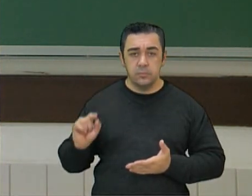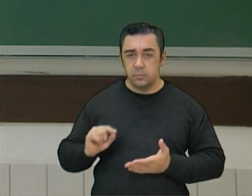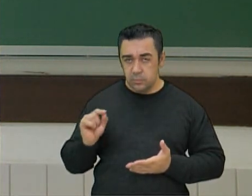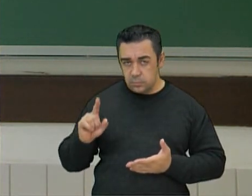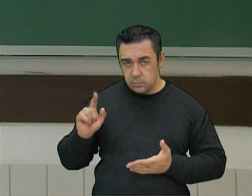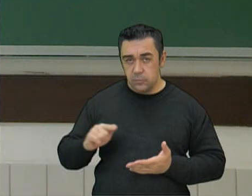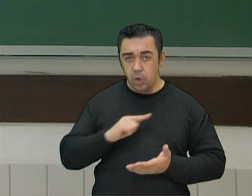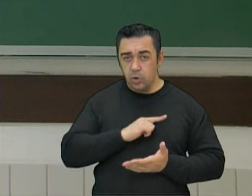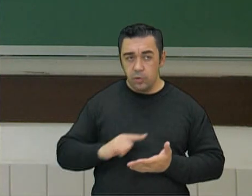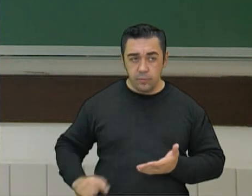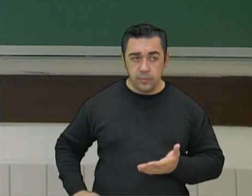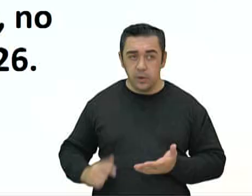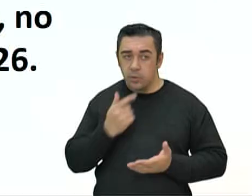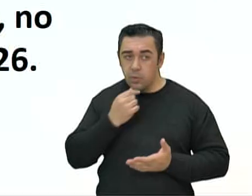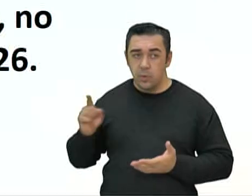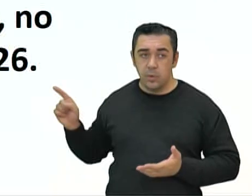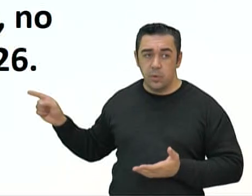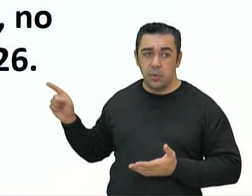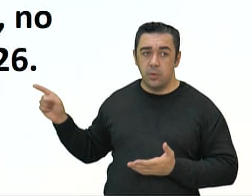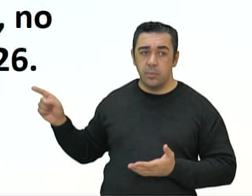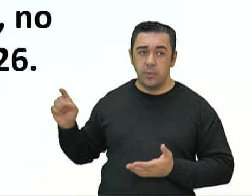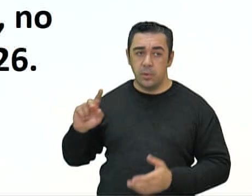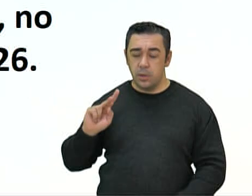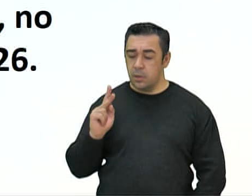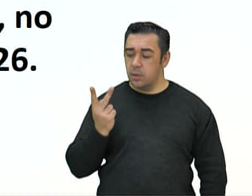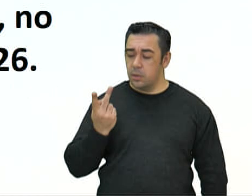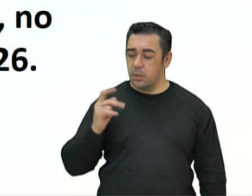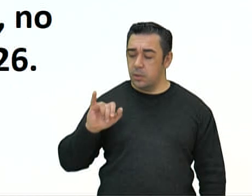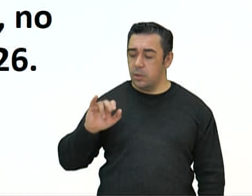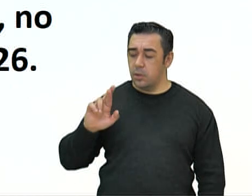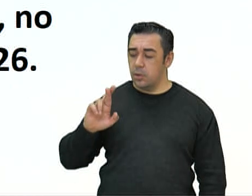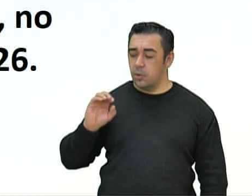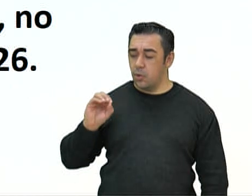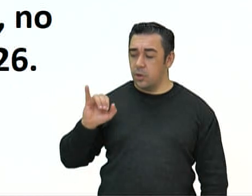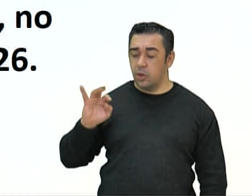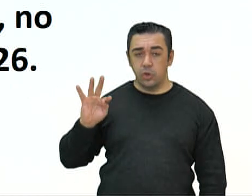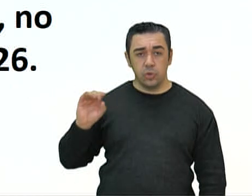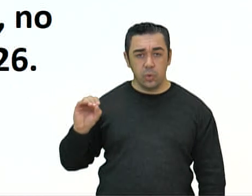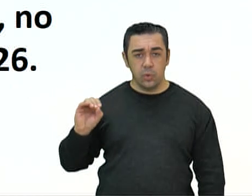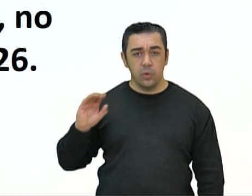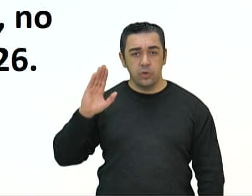no governo do imperador Hirohito, que governava o Japão desde